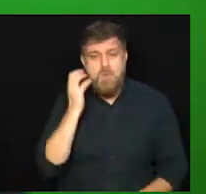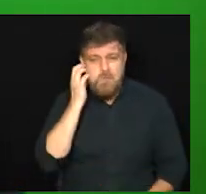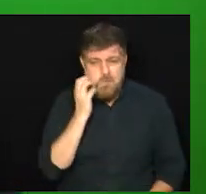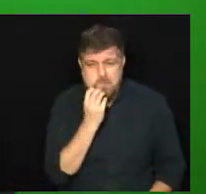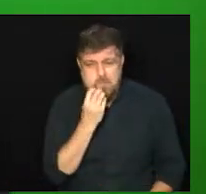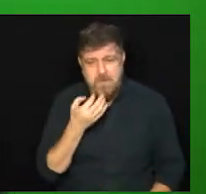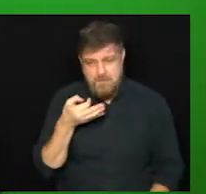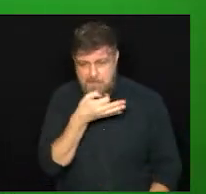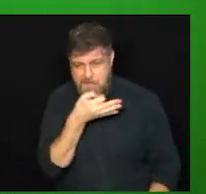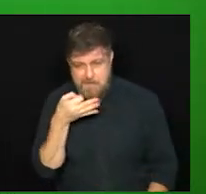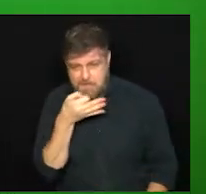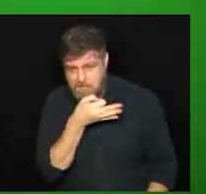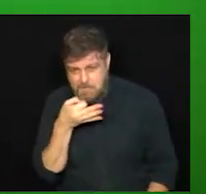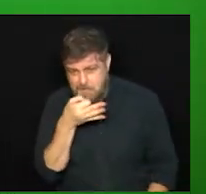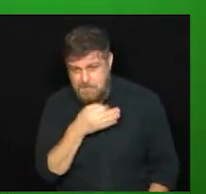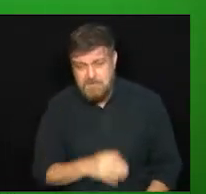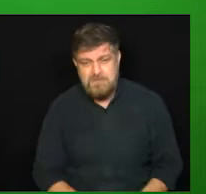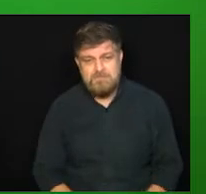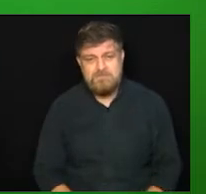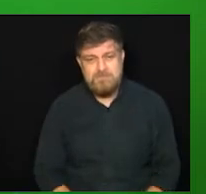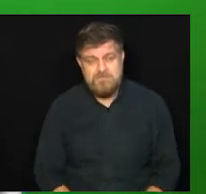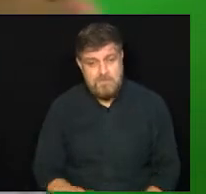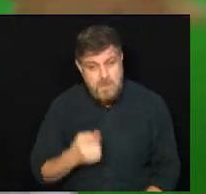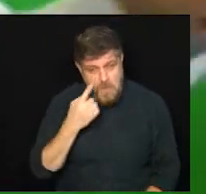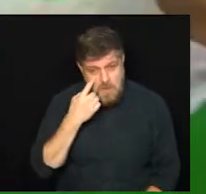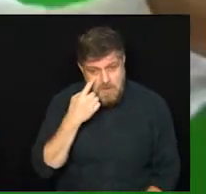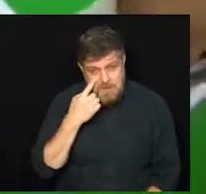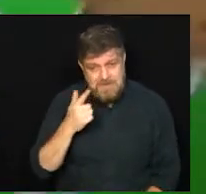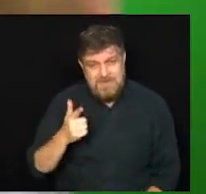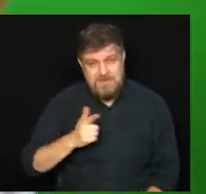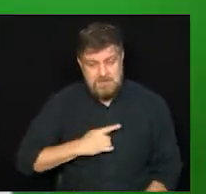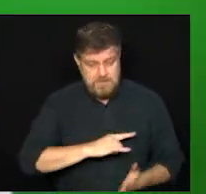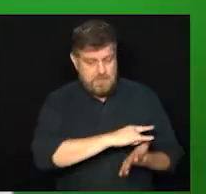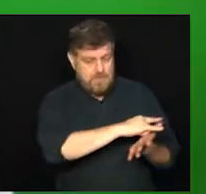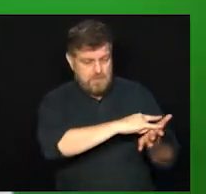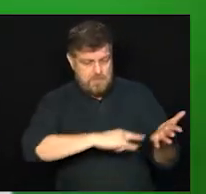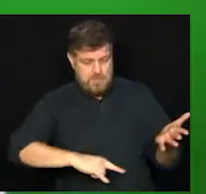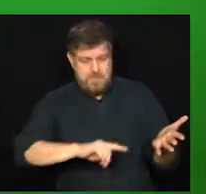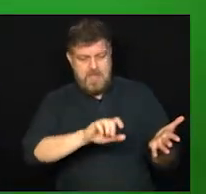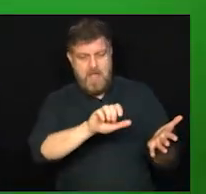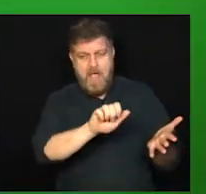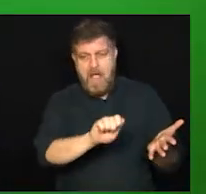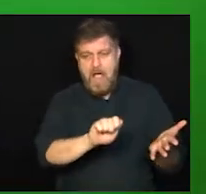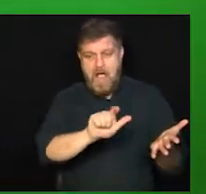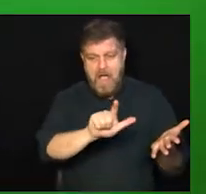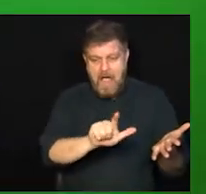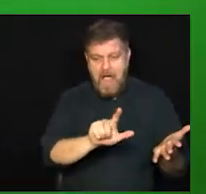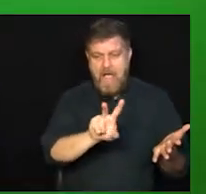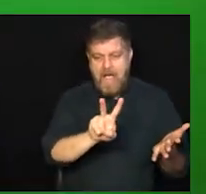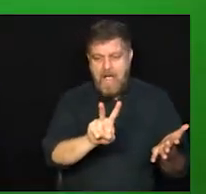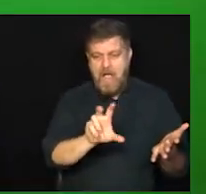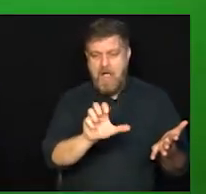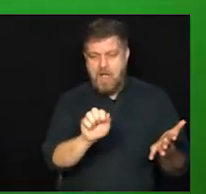comentou, veja bem, você tem um alvará do teu espaço, esse espaço